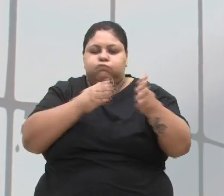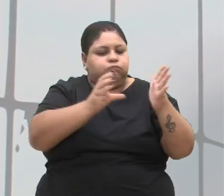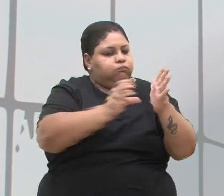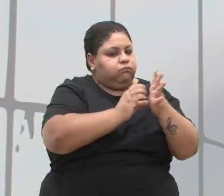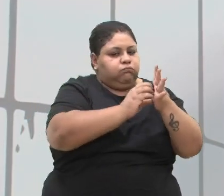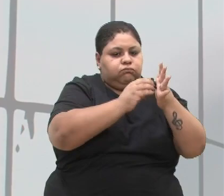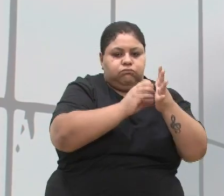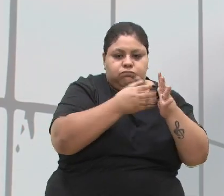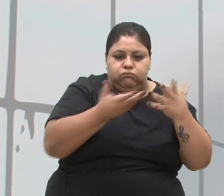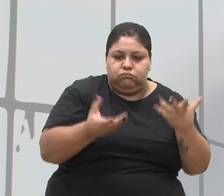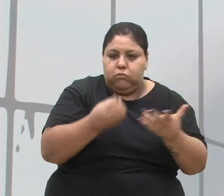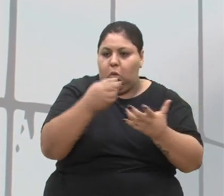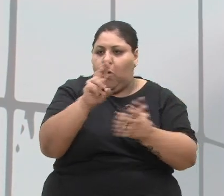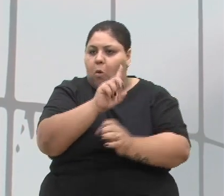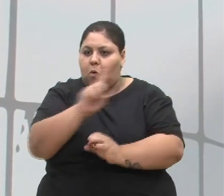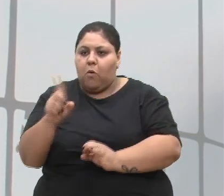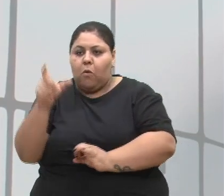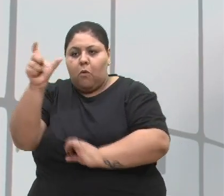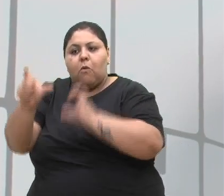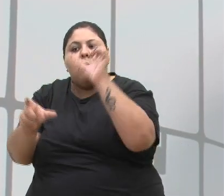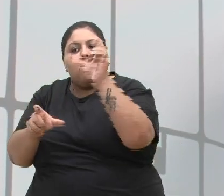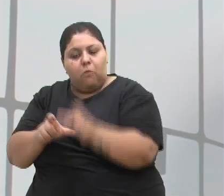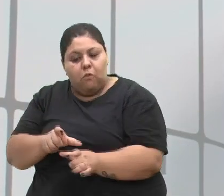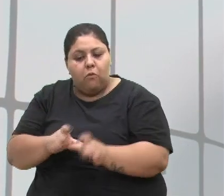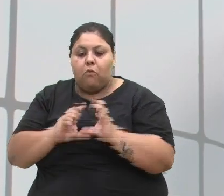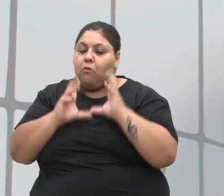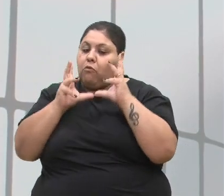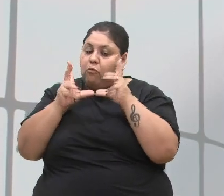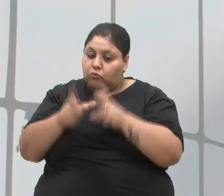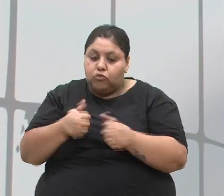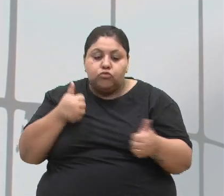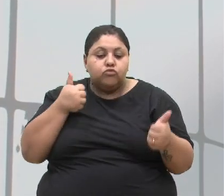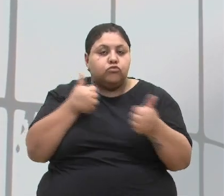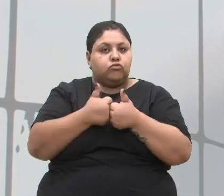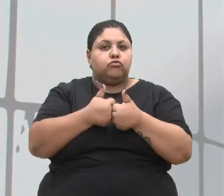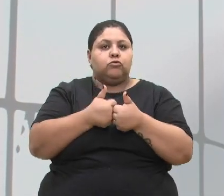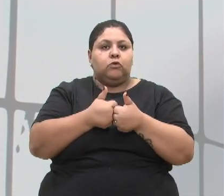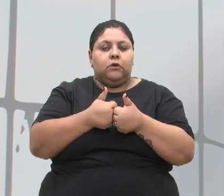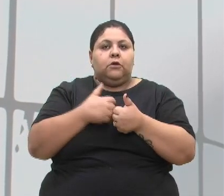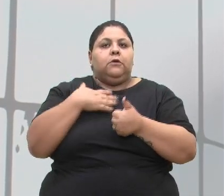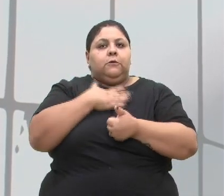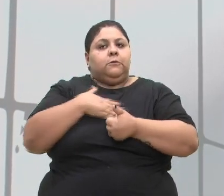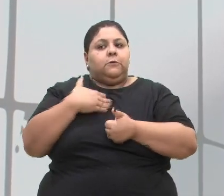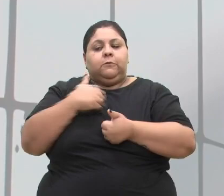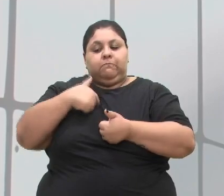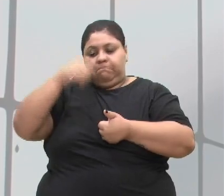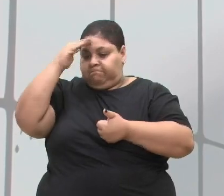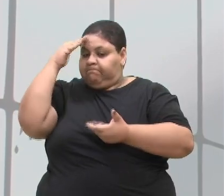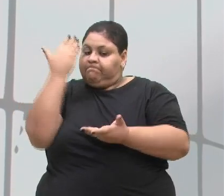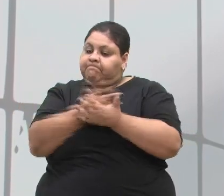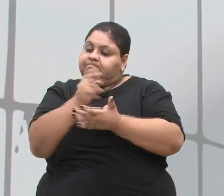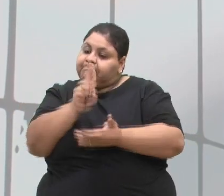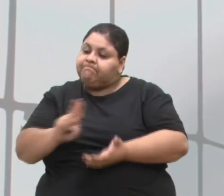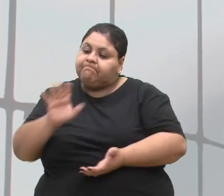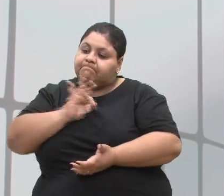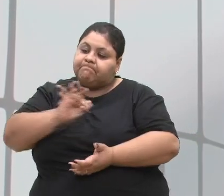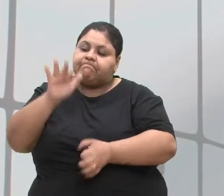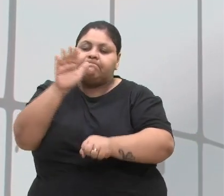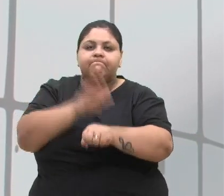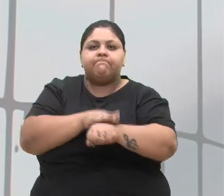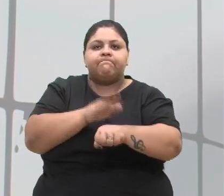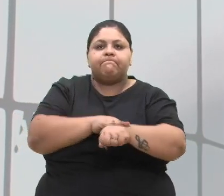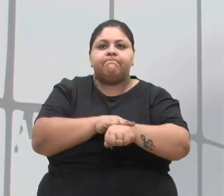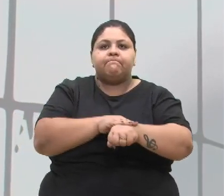político ou não, as pessoas foram tudo ao mesmo lado. Então, nesse sentido, creio que para a Universidade Federal, nesse momento,